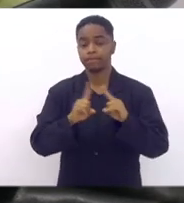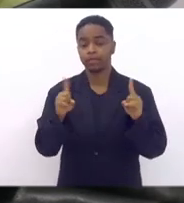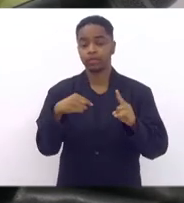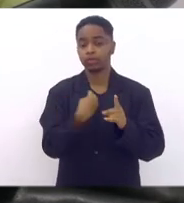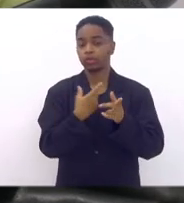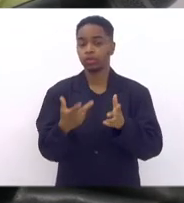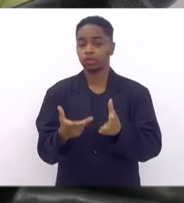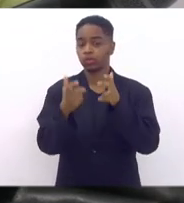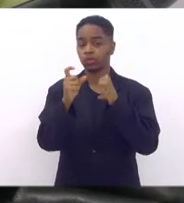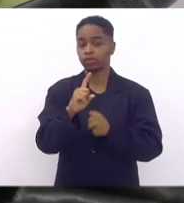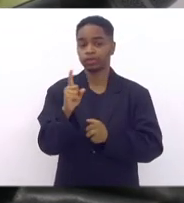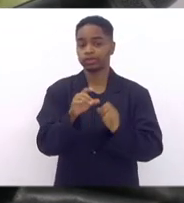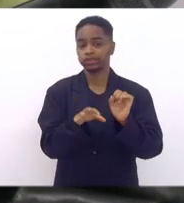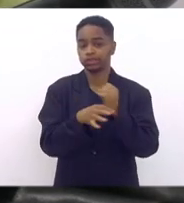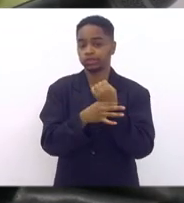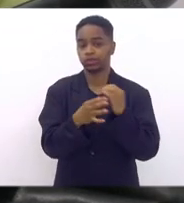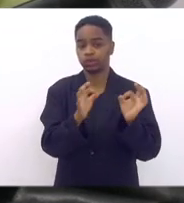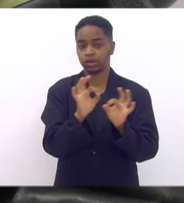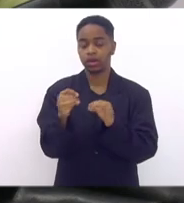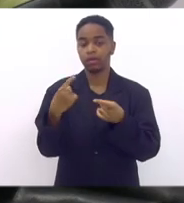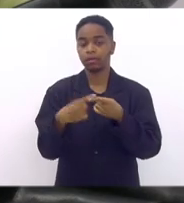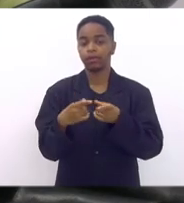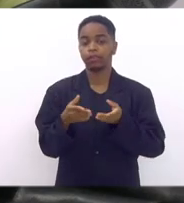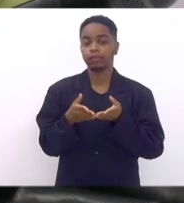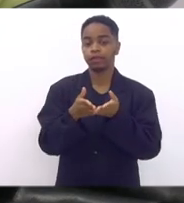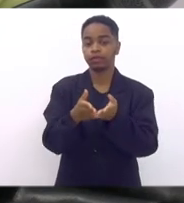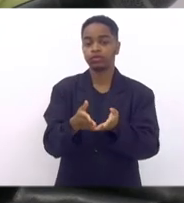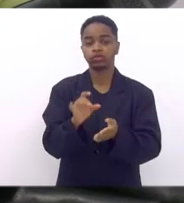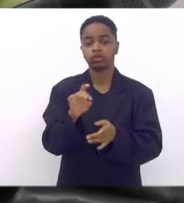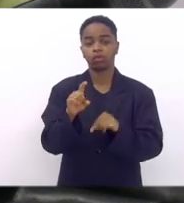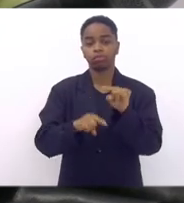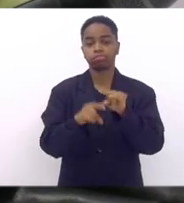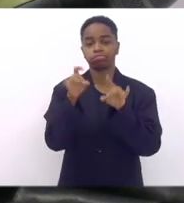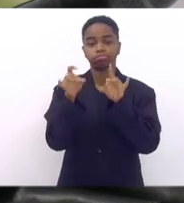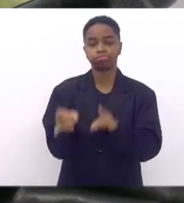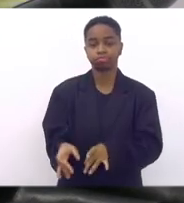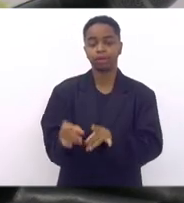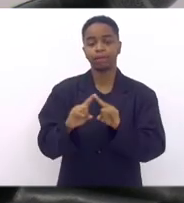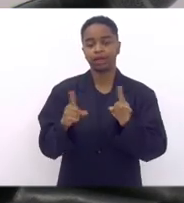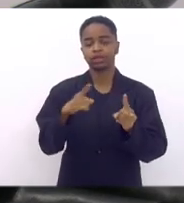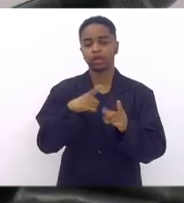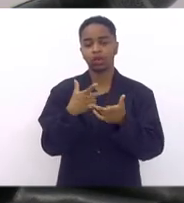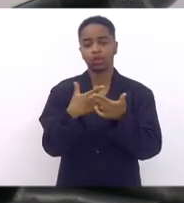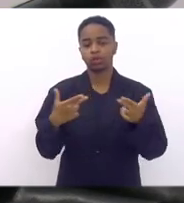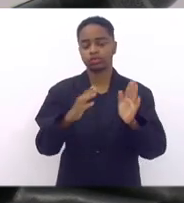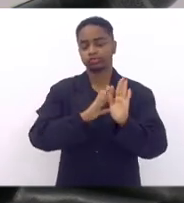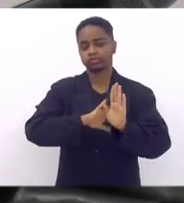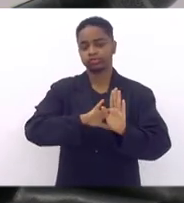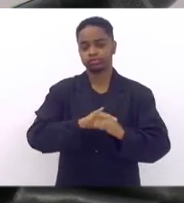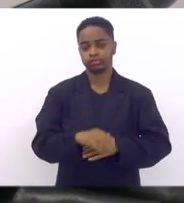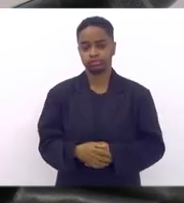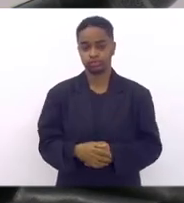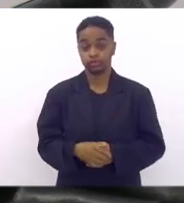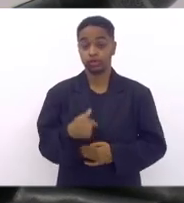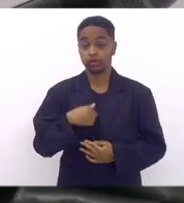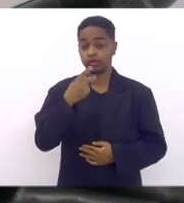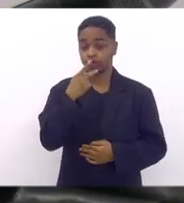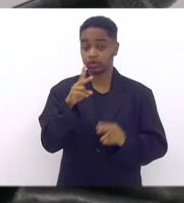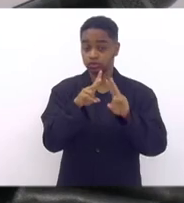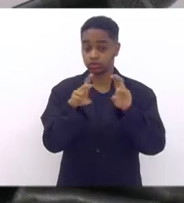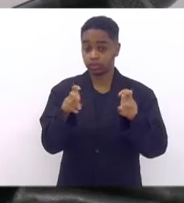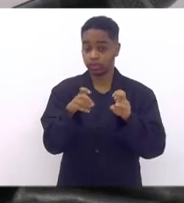nenhuma segurança efetiva o navio é apenas objeto tem muita coisa por trás disso então eu tô colocando a questão desse navio